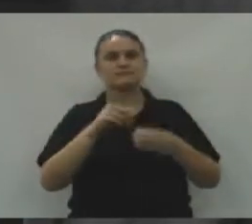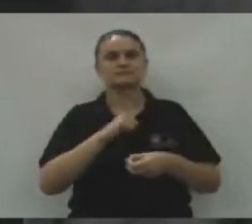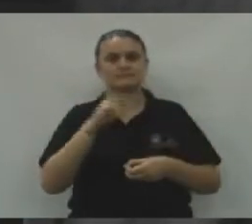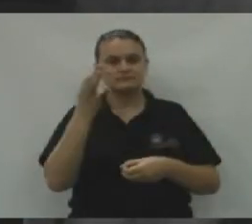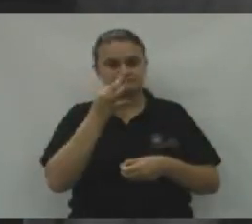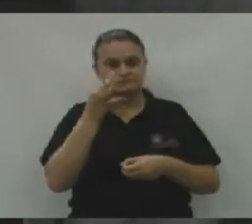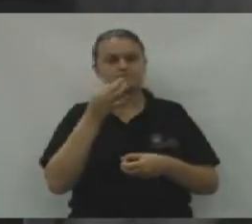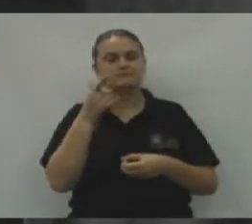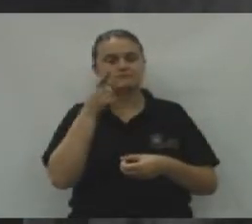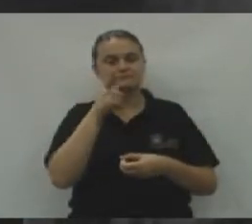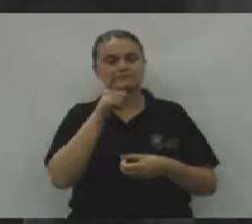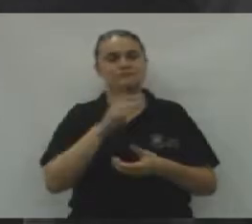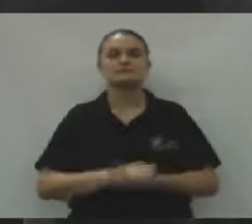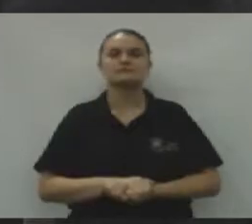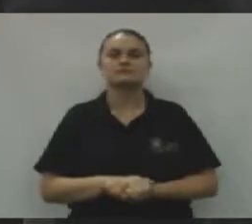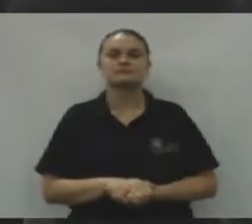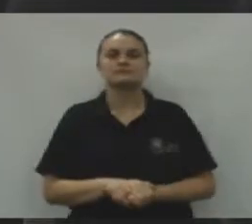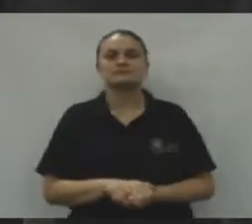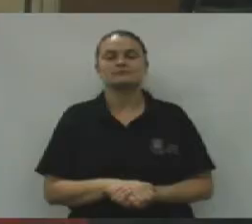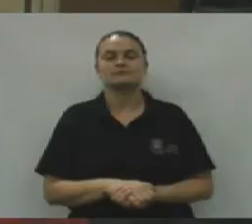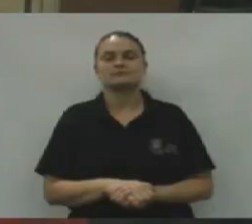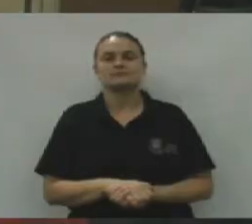certeza que chegaremos a isso.